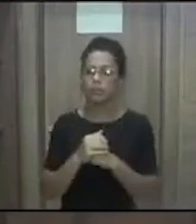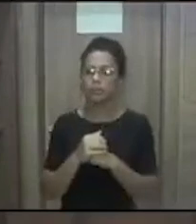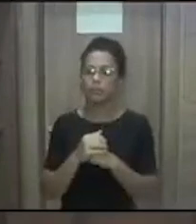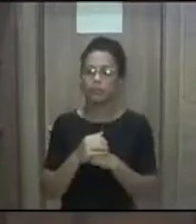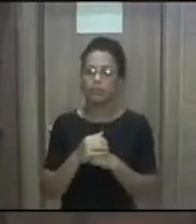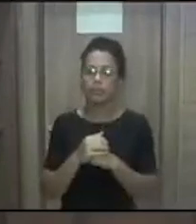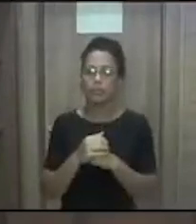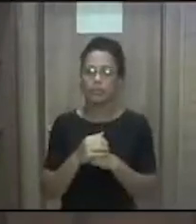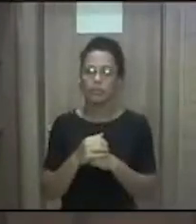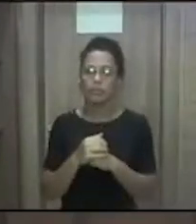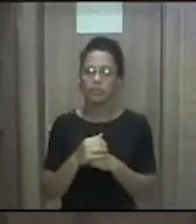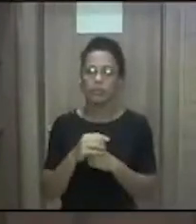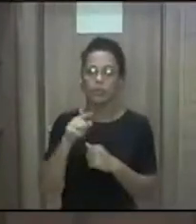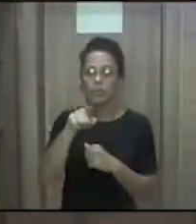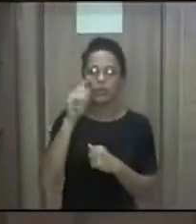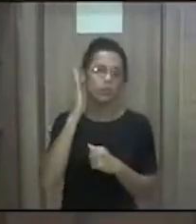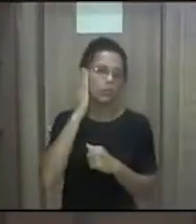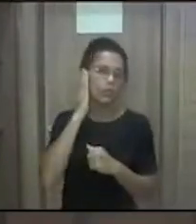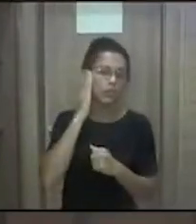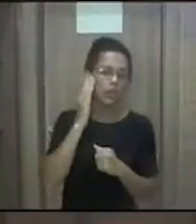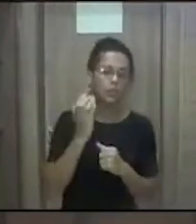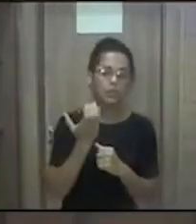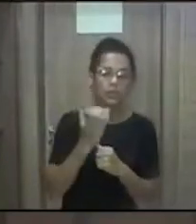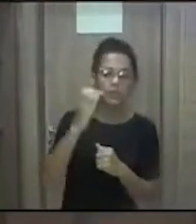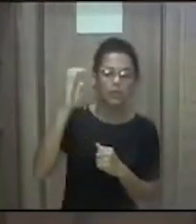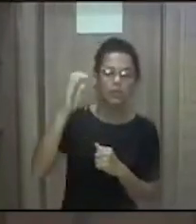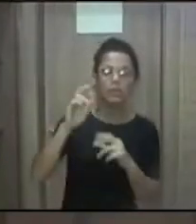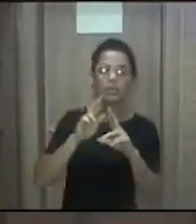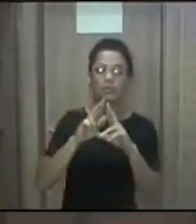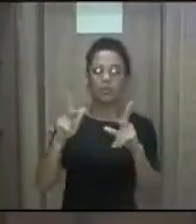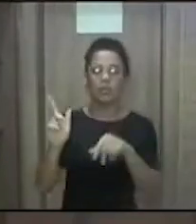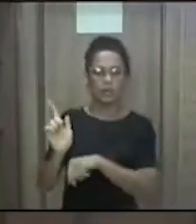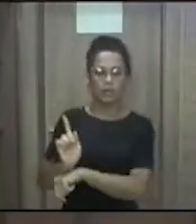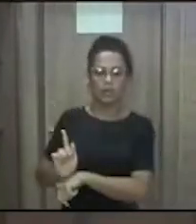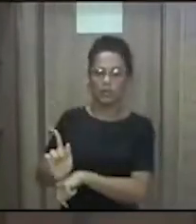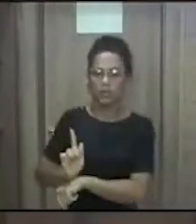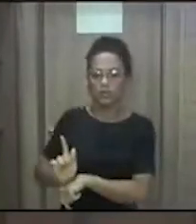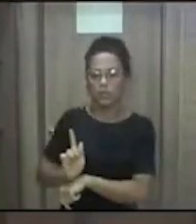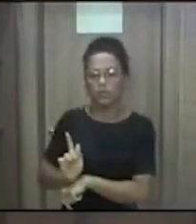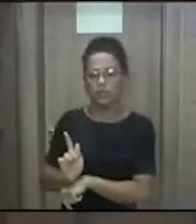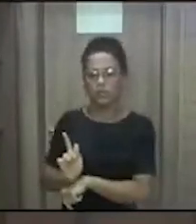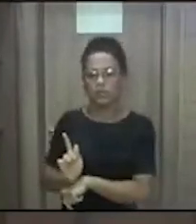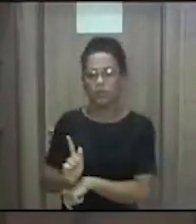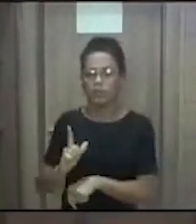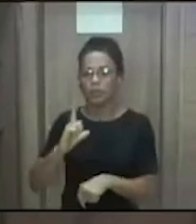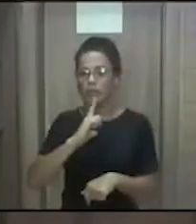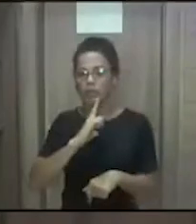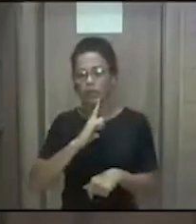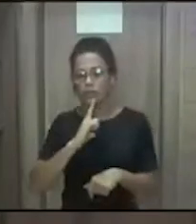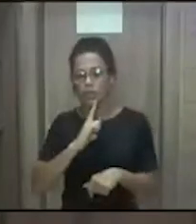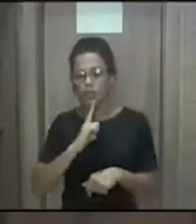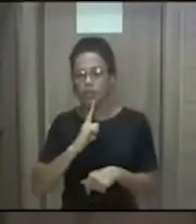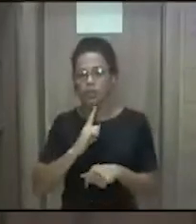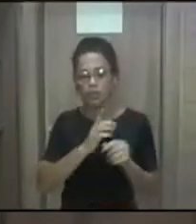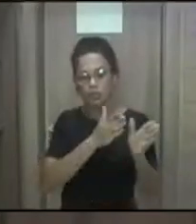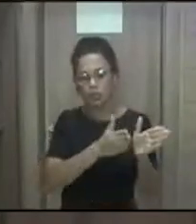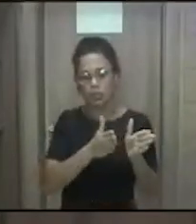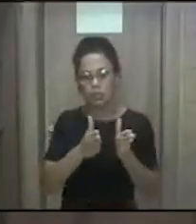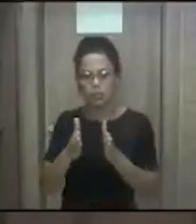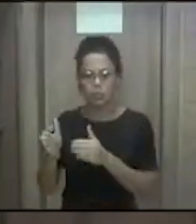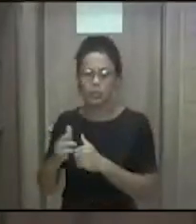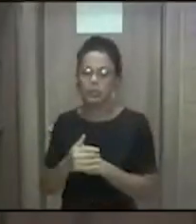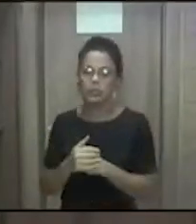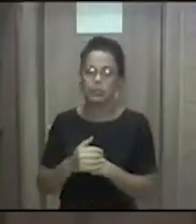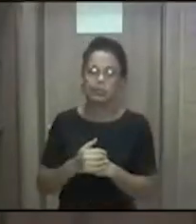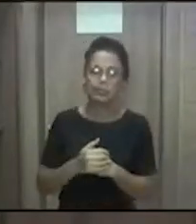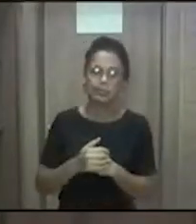Mas, como vocês sabem, o cientista é diferente de gestor. O gestor se interessa, obviamente, pela questão do cotidiano, ainda